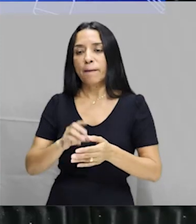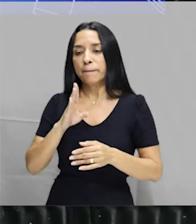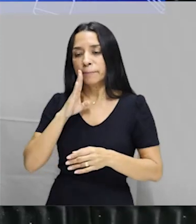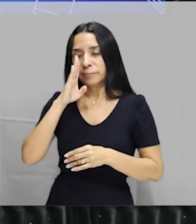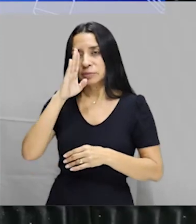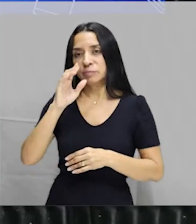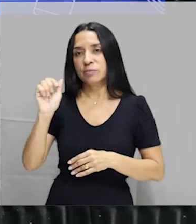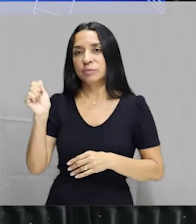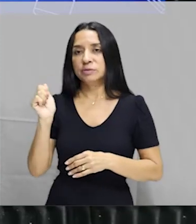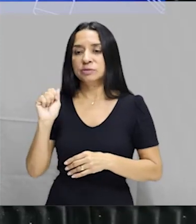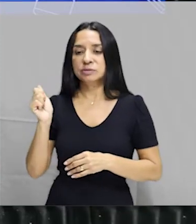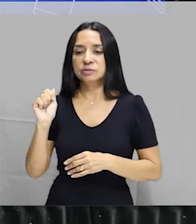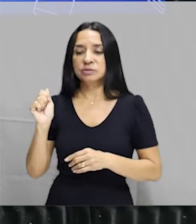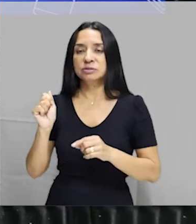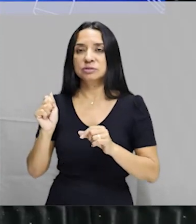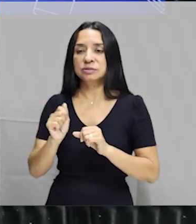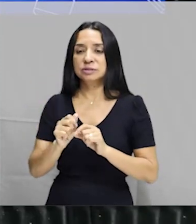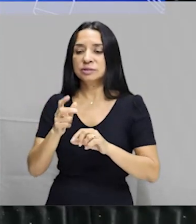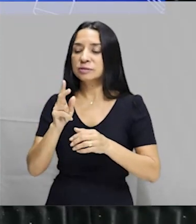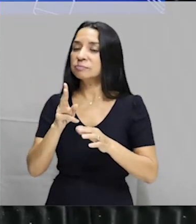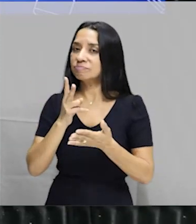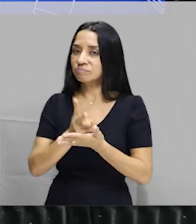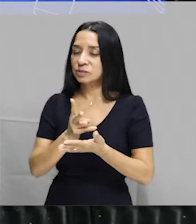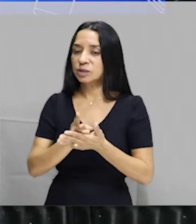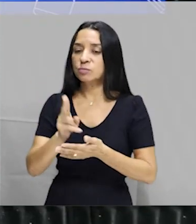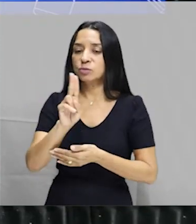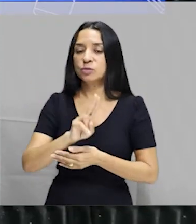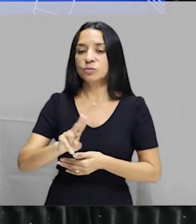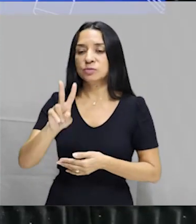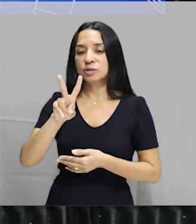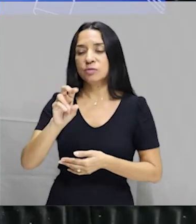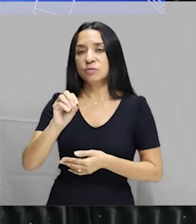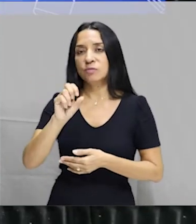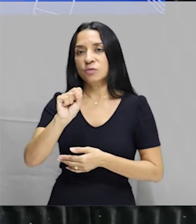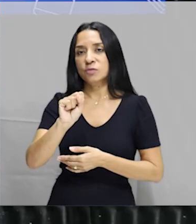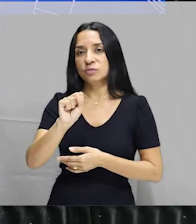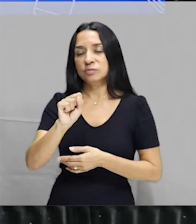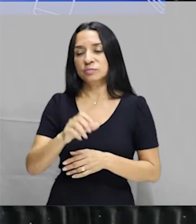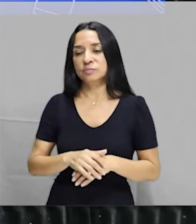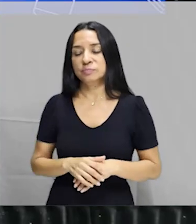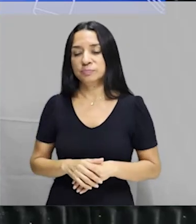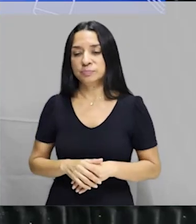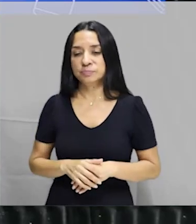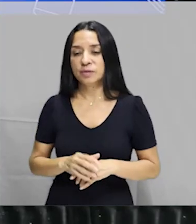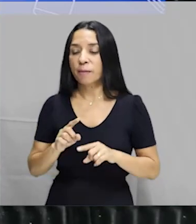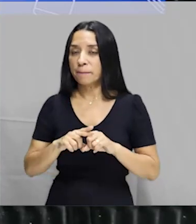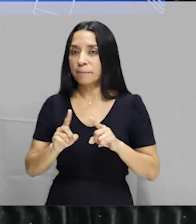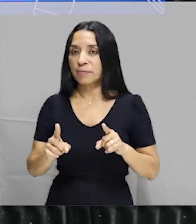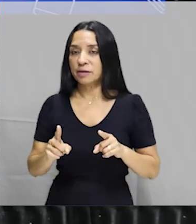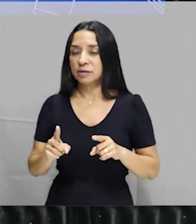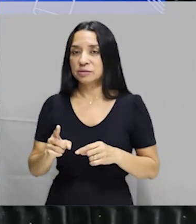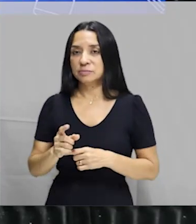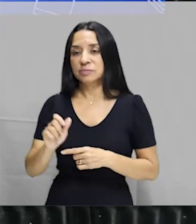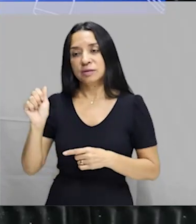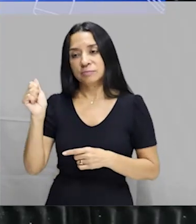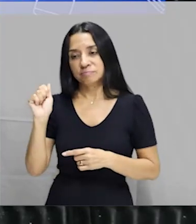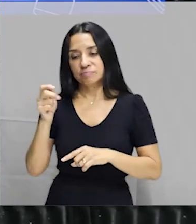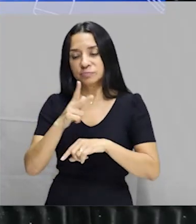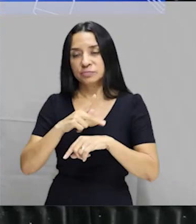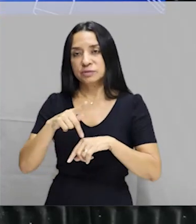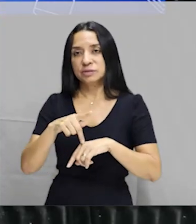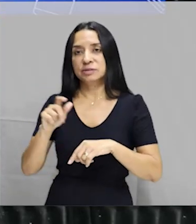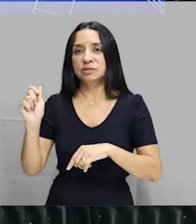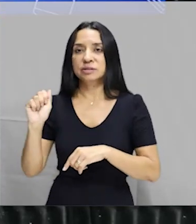tá? Então, uma parte do Paraguai, uma parte da Bolívia, uma parte do Uruguai também usam, mas a